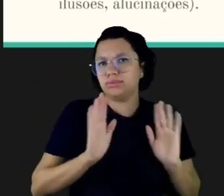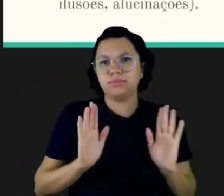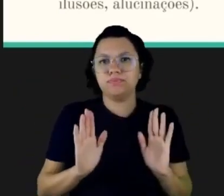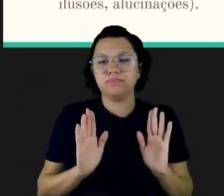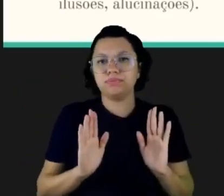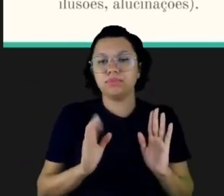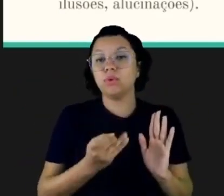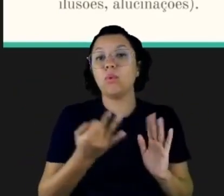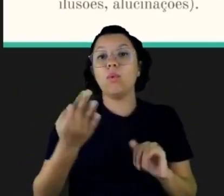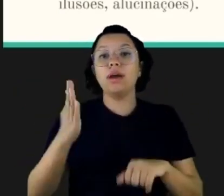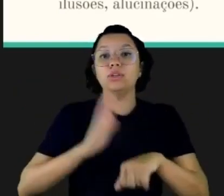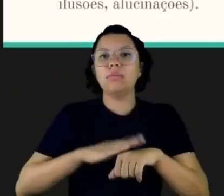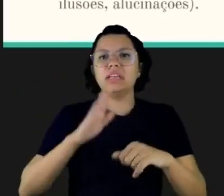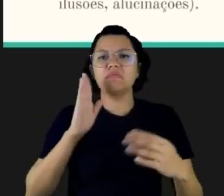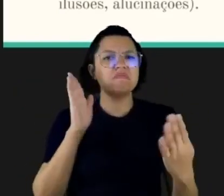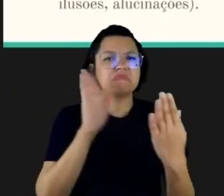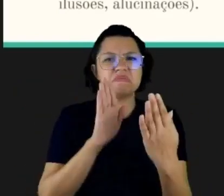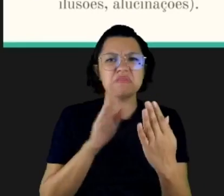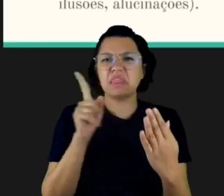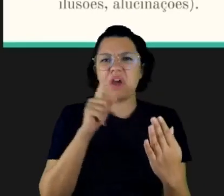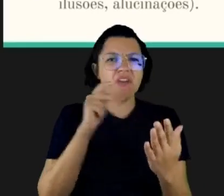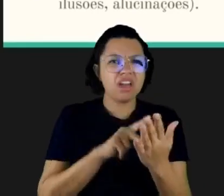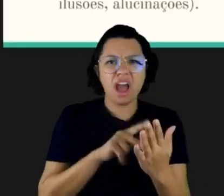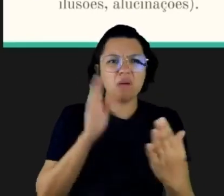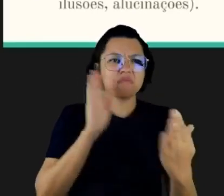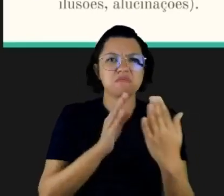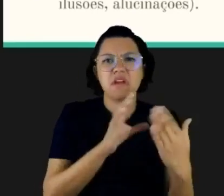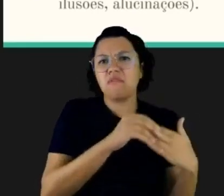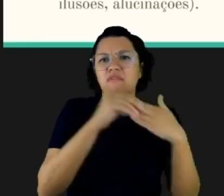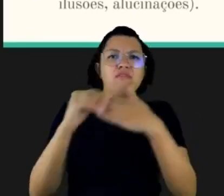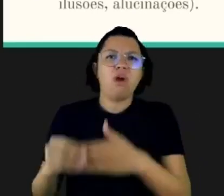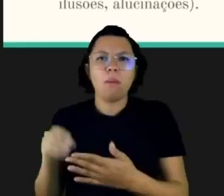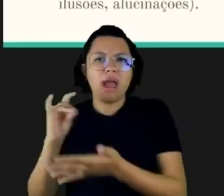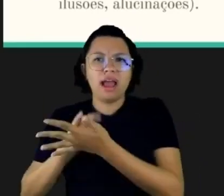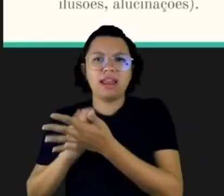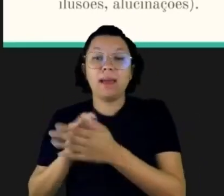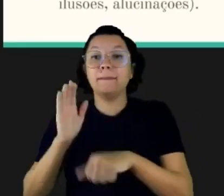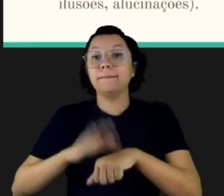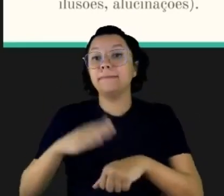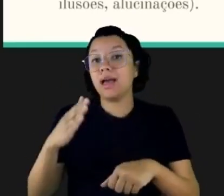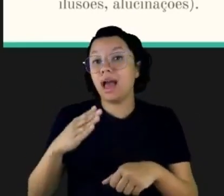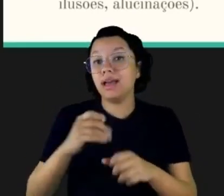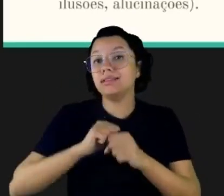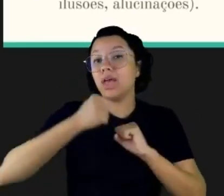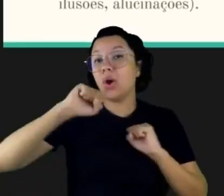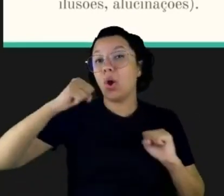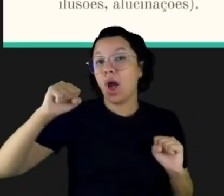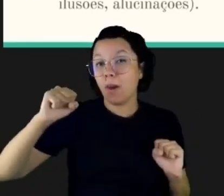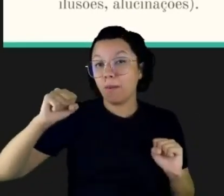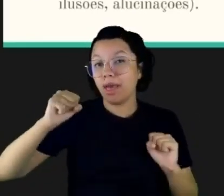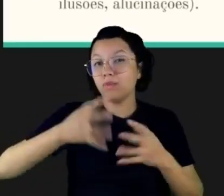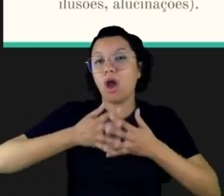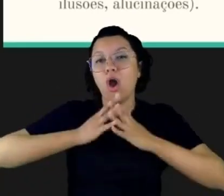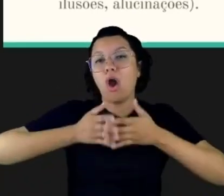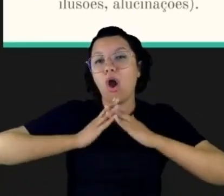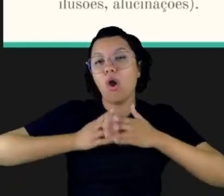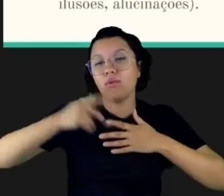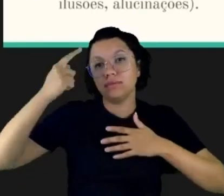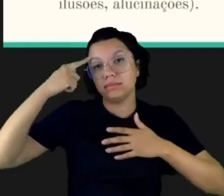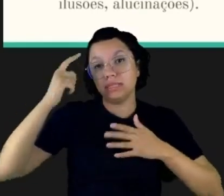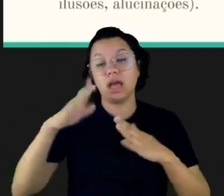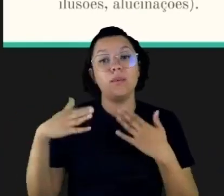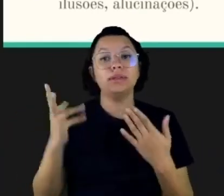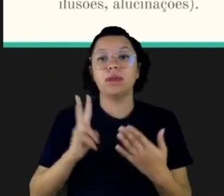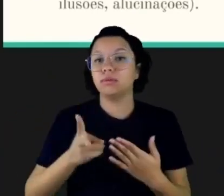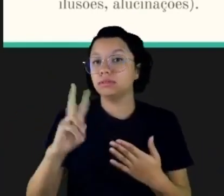confrontar esse idoso para trazê-lo para a realidade, mais eu aumento o quadro de confusão mental dele. Então, eu sempre vou entrar